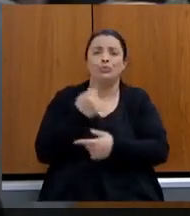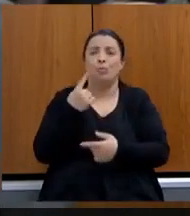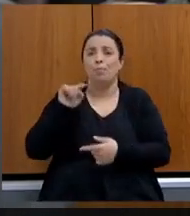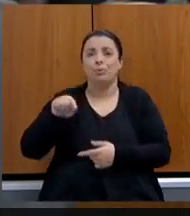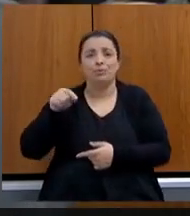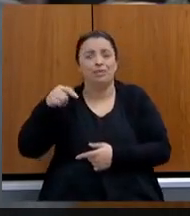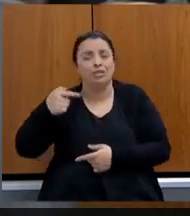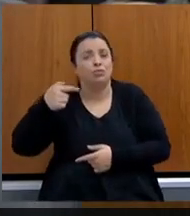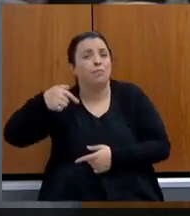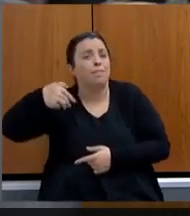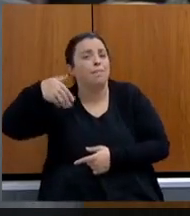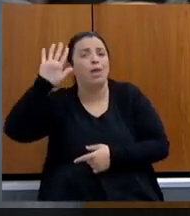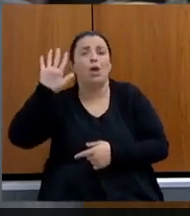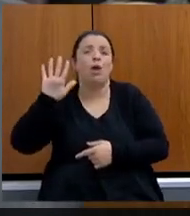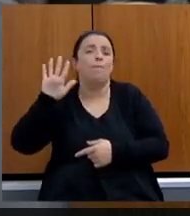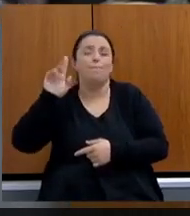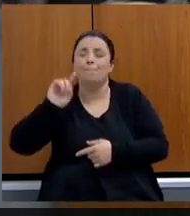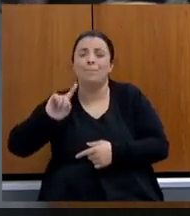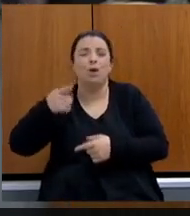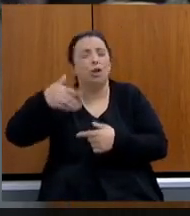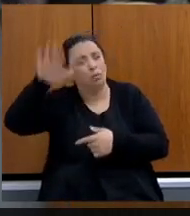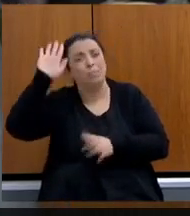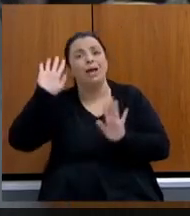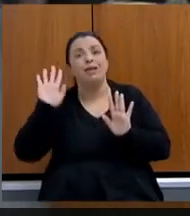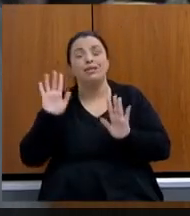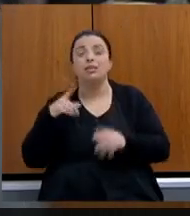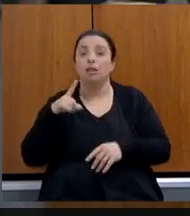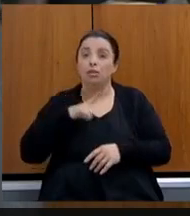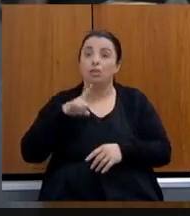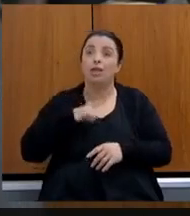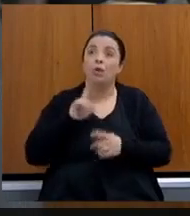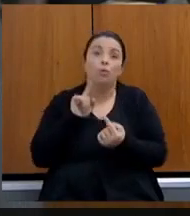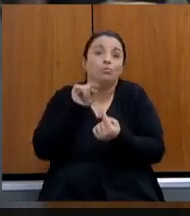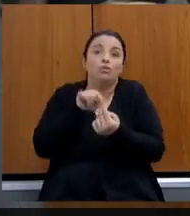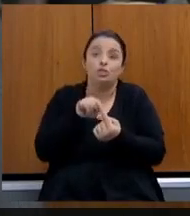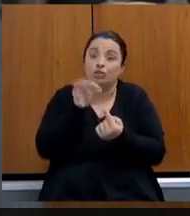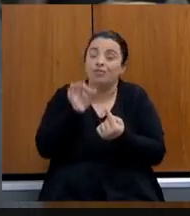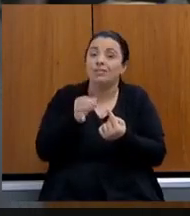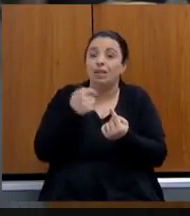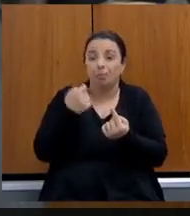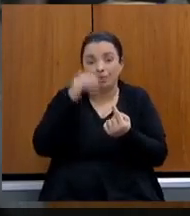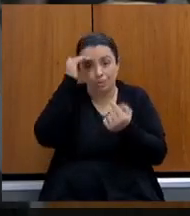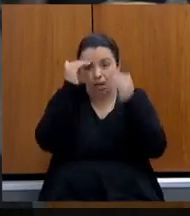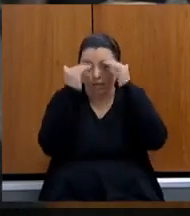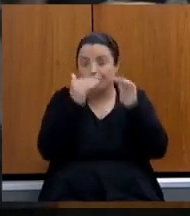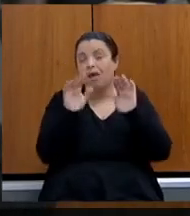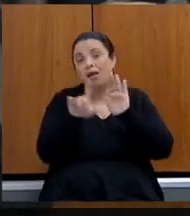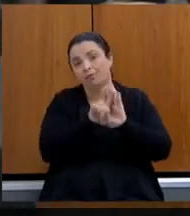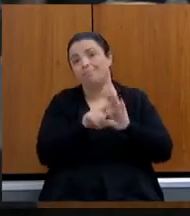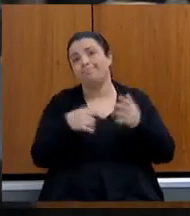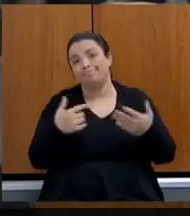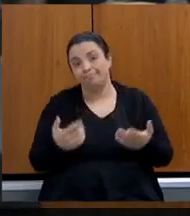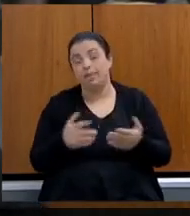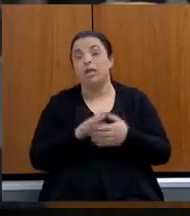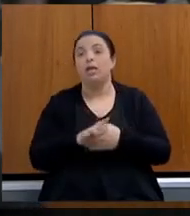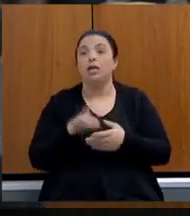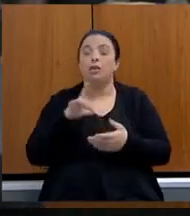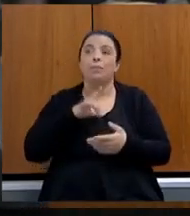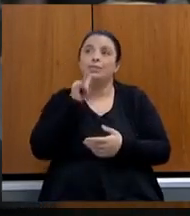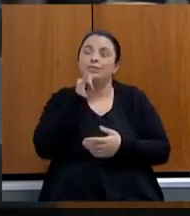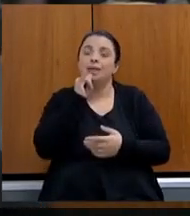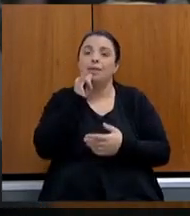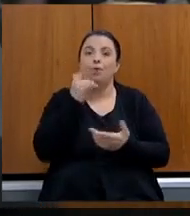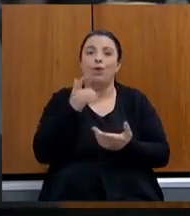mas a gente tem um objetivo o cada vez mais daí respondendo essa que Deputado a Laura colocou e relação ao alcance do